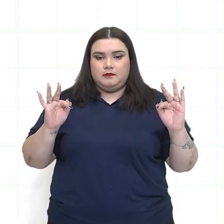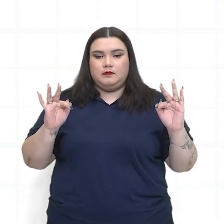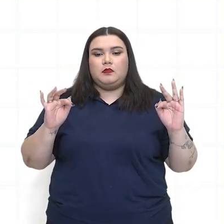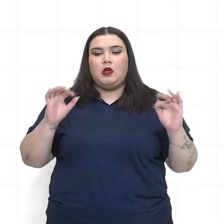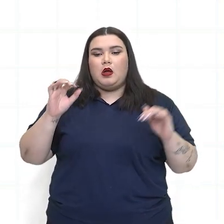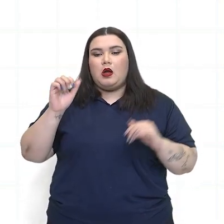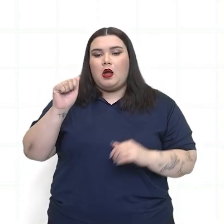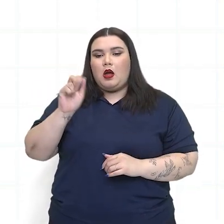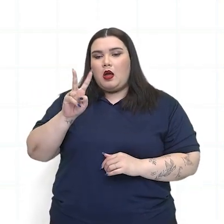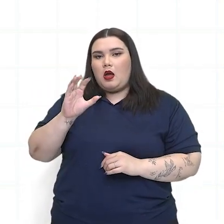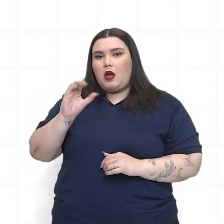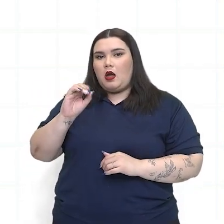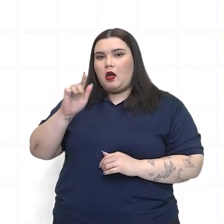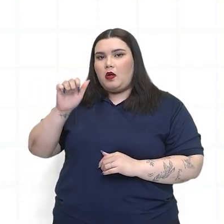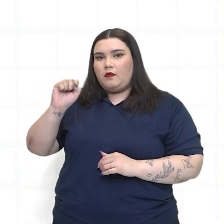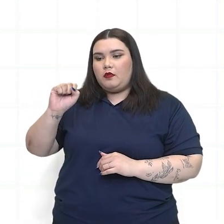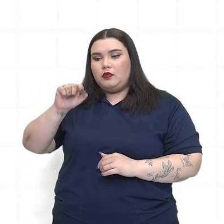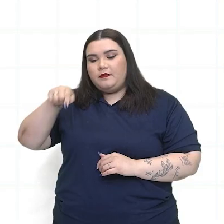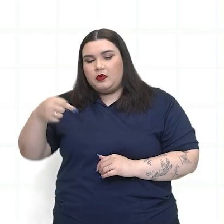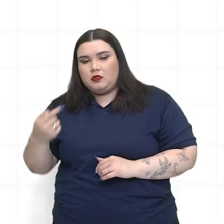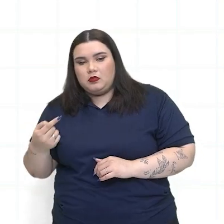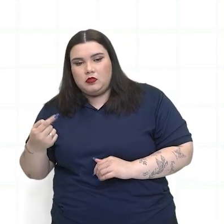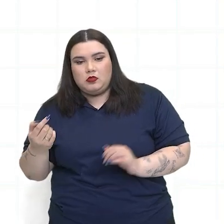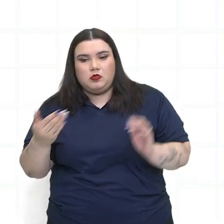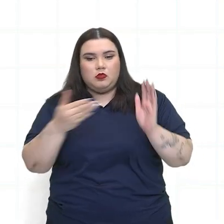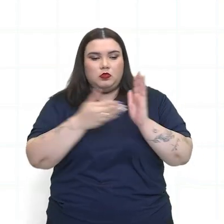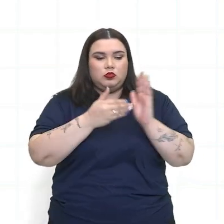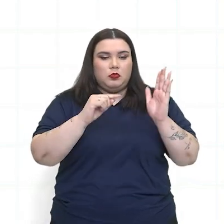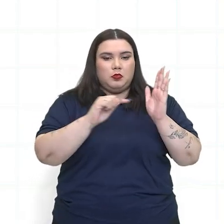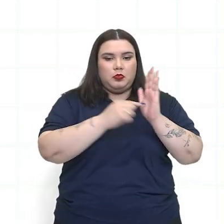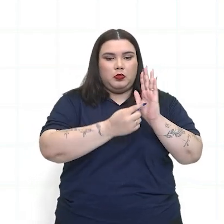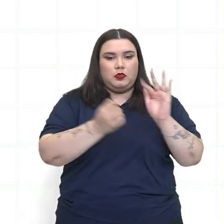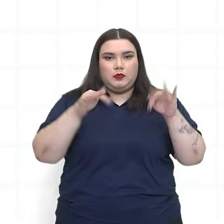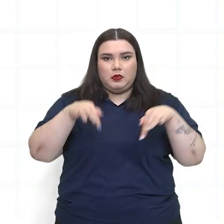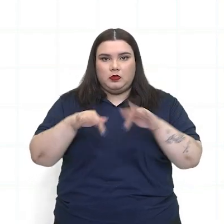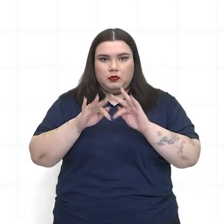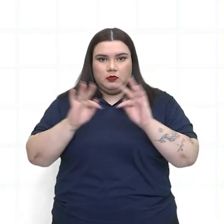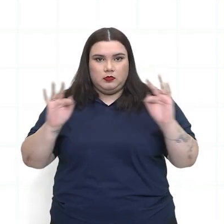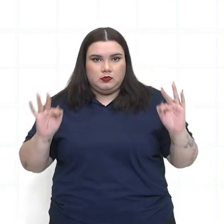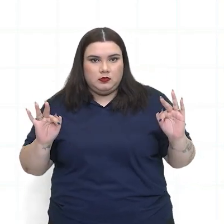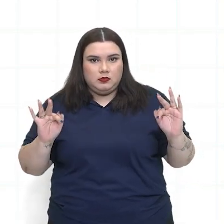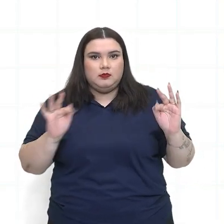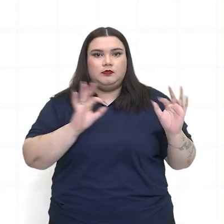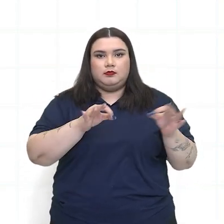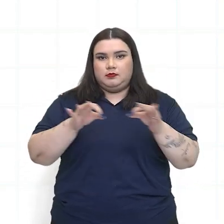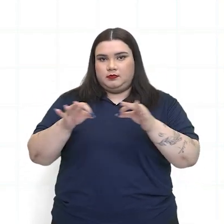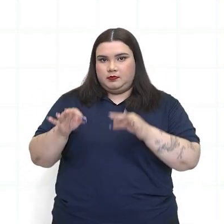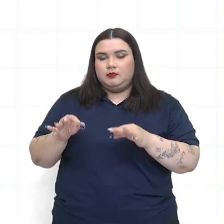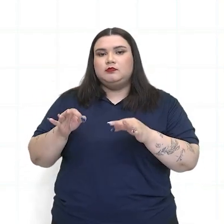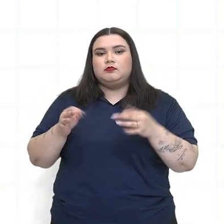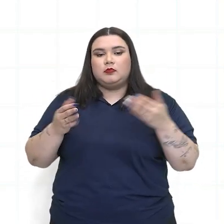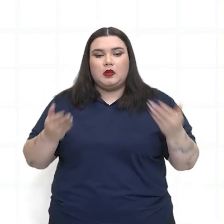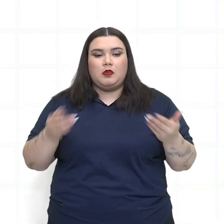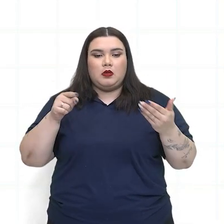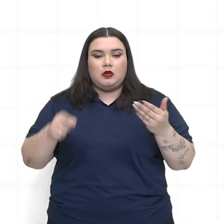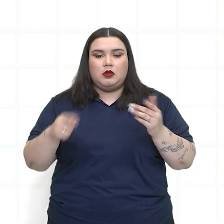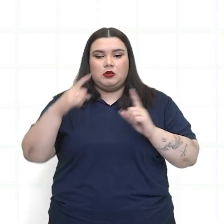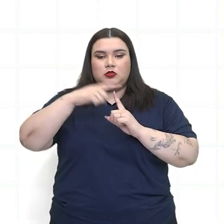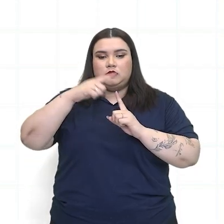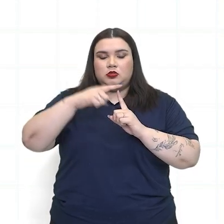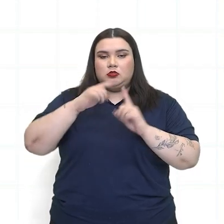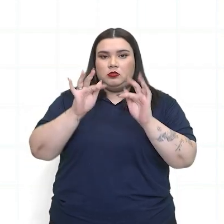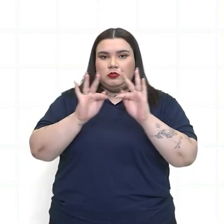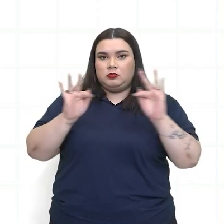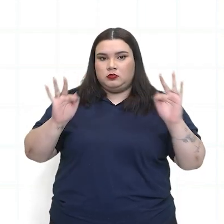meus avós, e lá no finalzinho, só o pontinho, certo? Adjunto adverbial intercalado, ou seja, no meio da